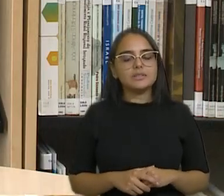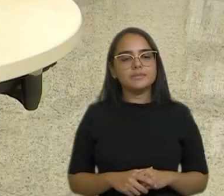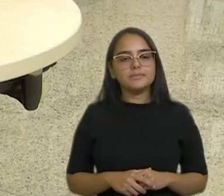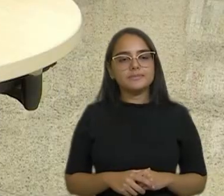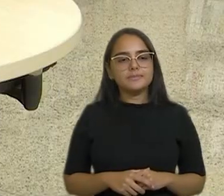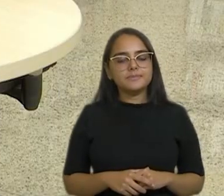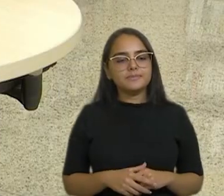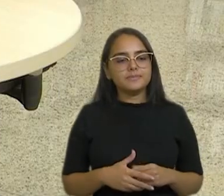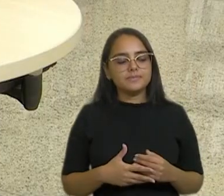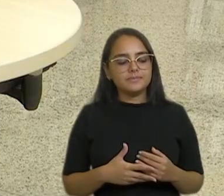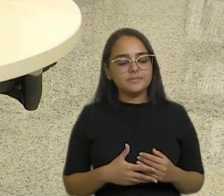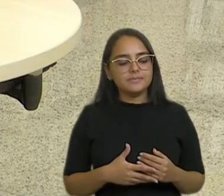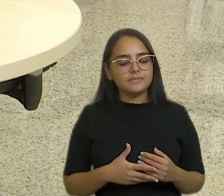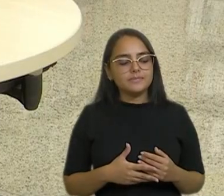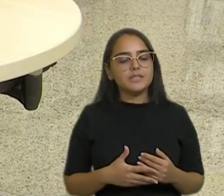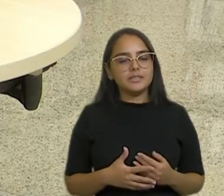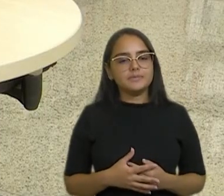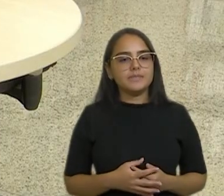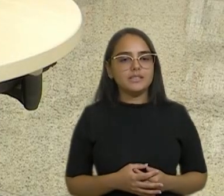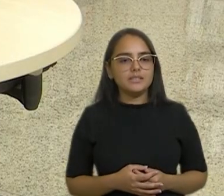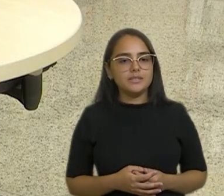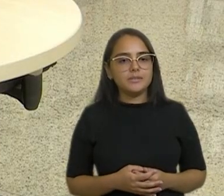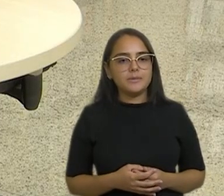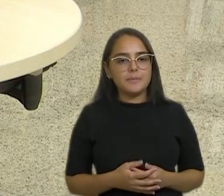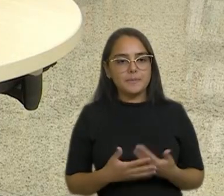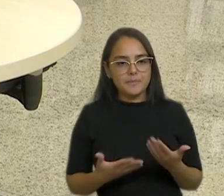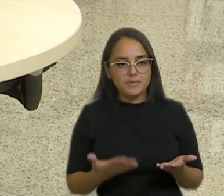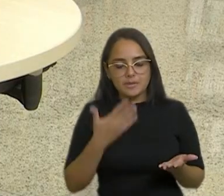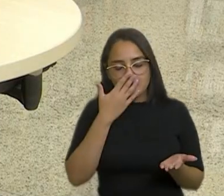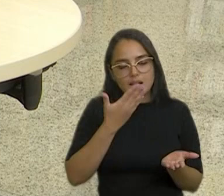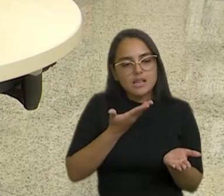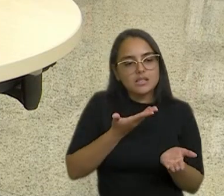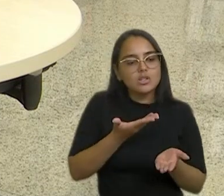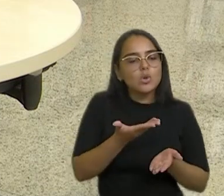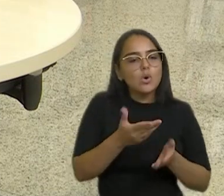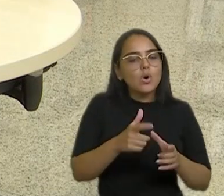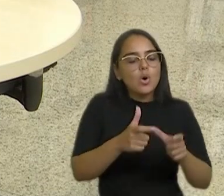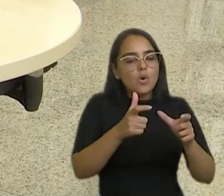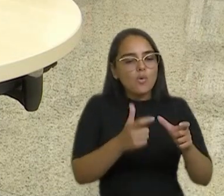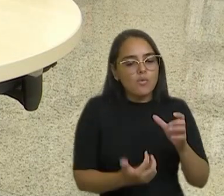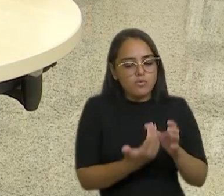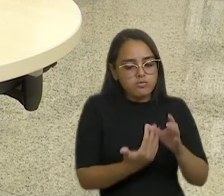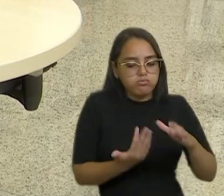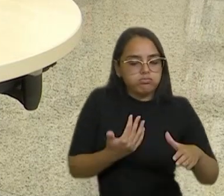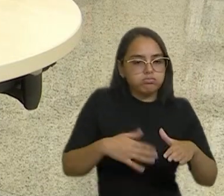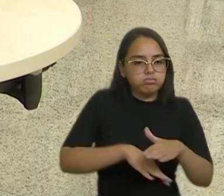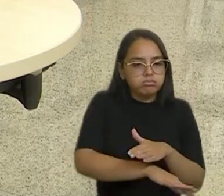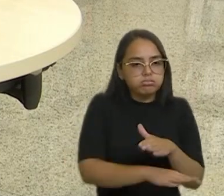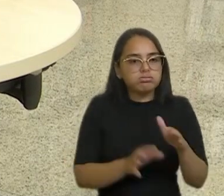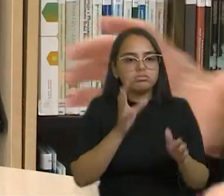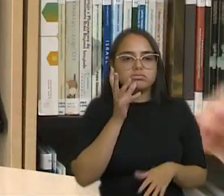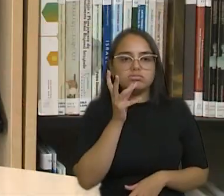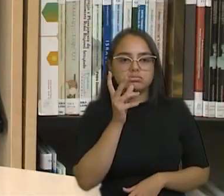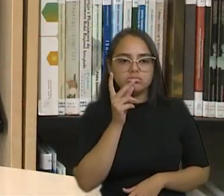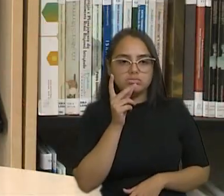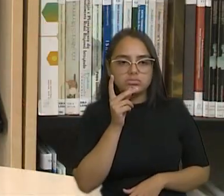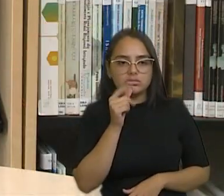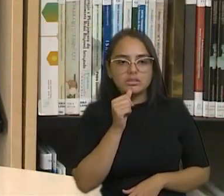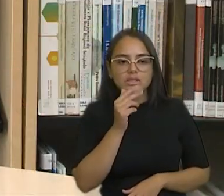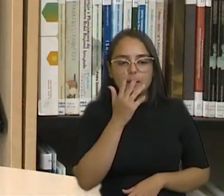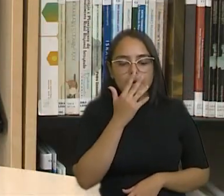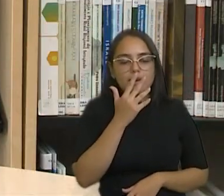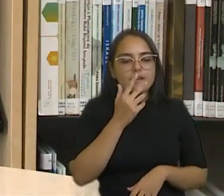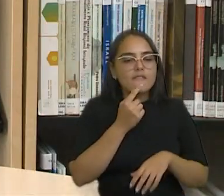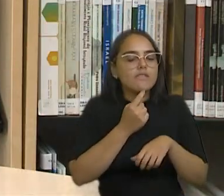diferenciada. Então ele fica mais tempo no forno? Fica mais tempo. Para poder ele ficar, porque é quase a mesma coisa, isso, né? Só que ele é mais... É crocante,